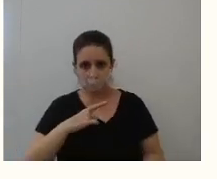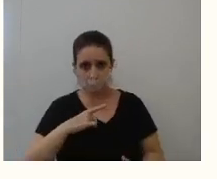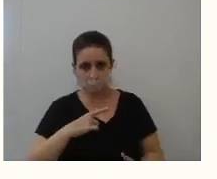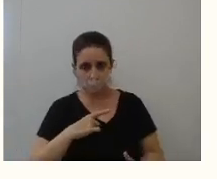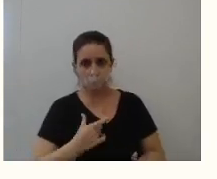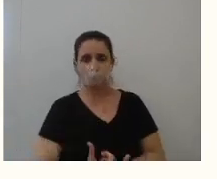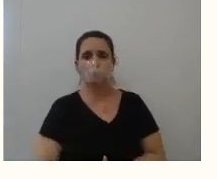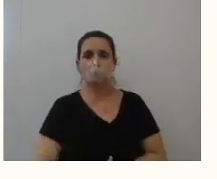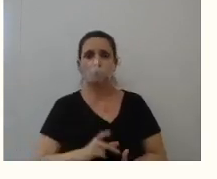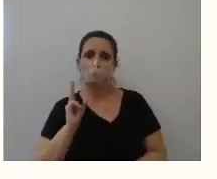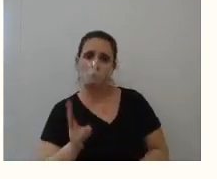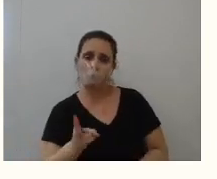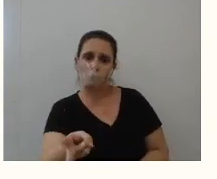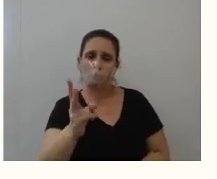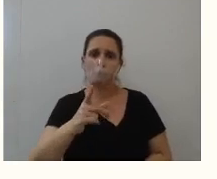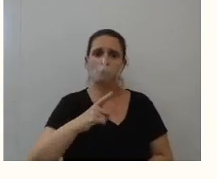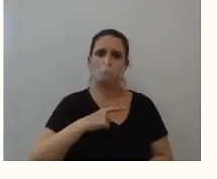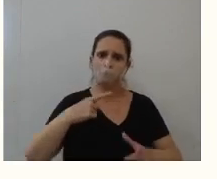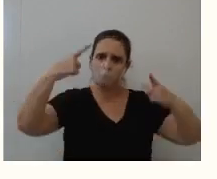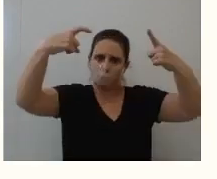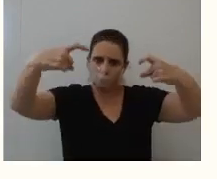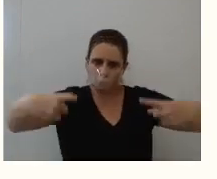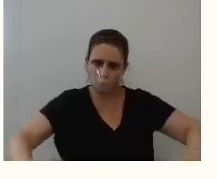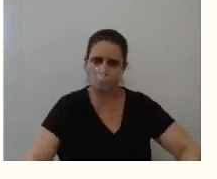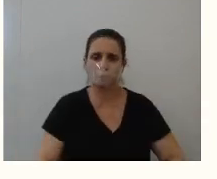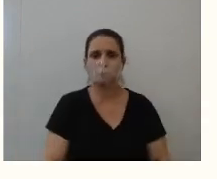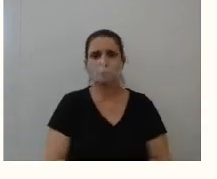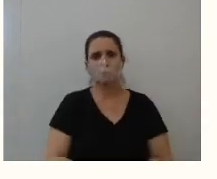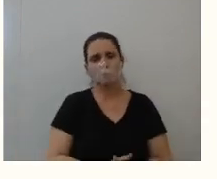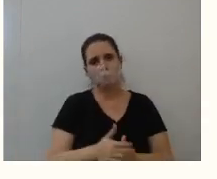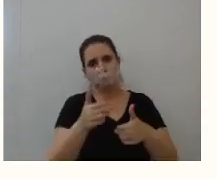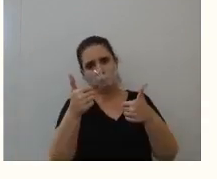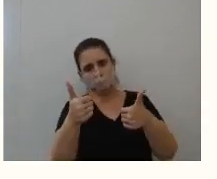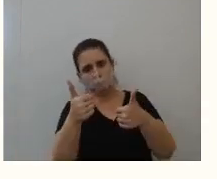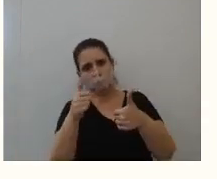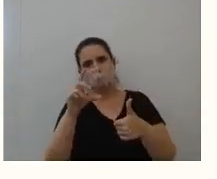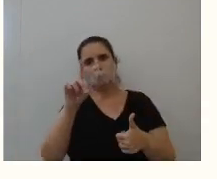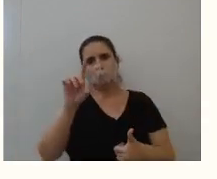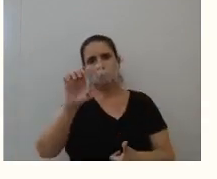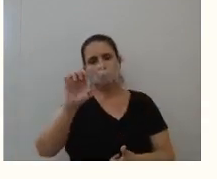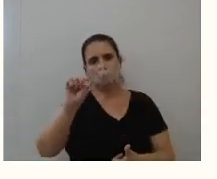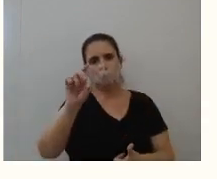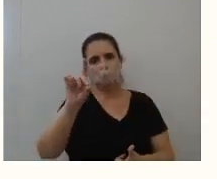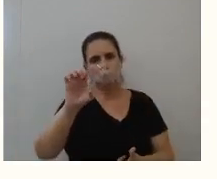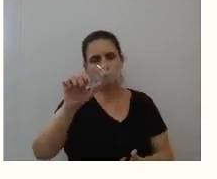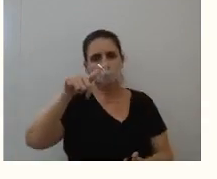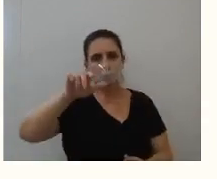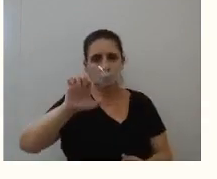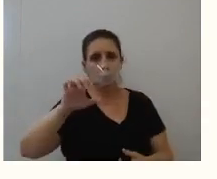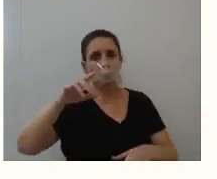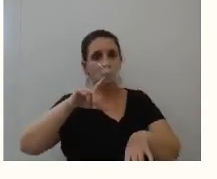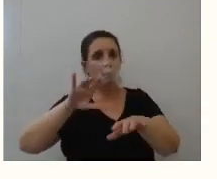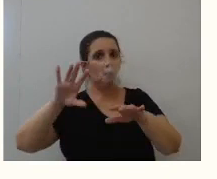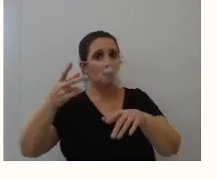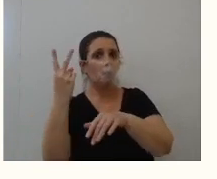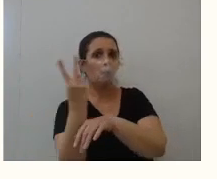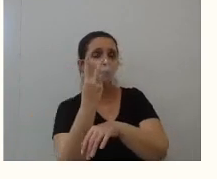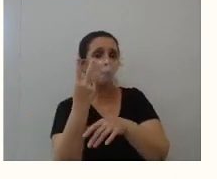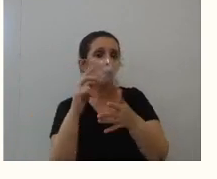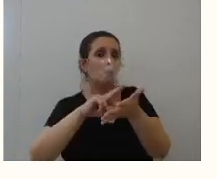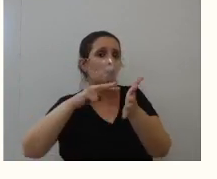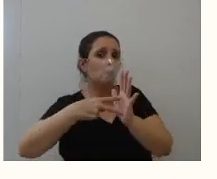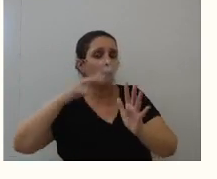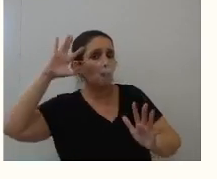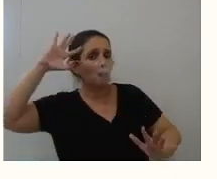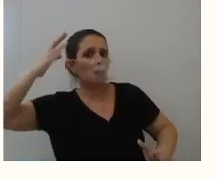tempo, sempre houve guerras. Beleza? Desde que o mundo existe, sempre houve guerras. Deixa